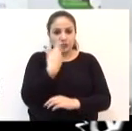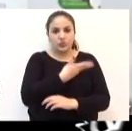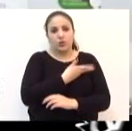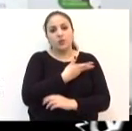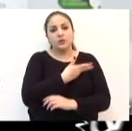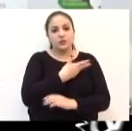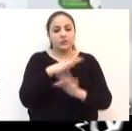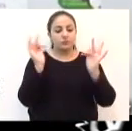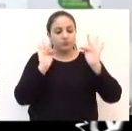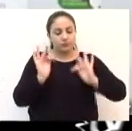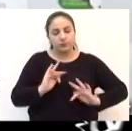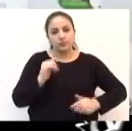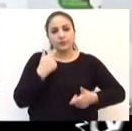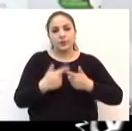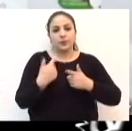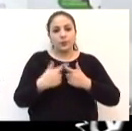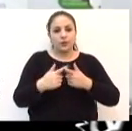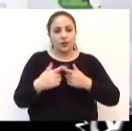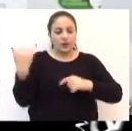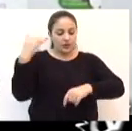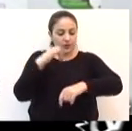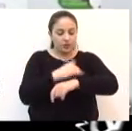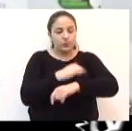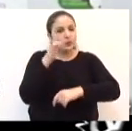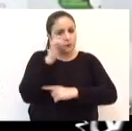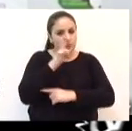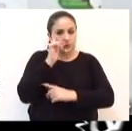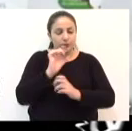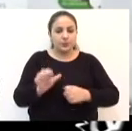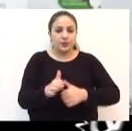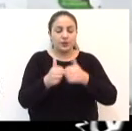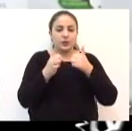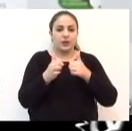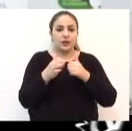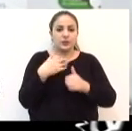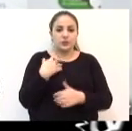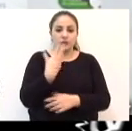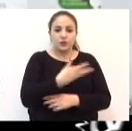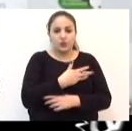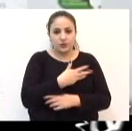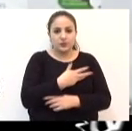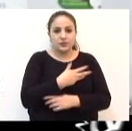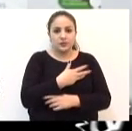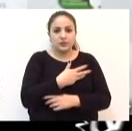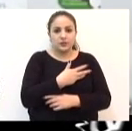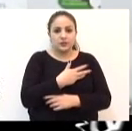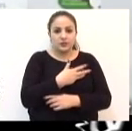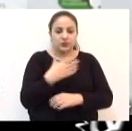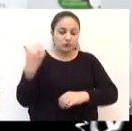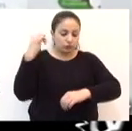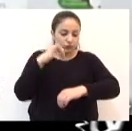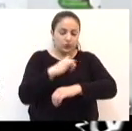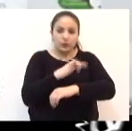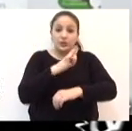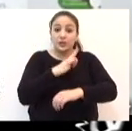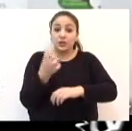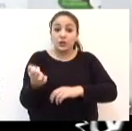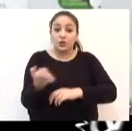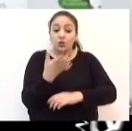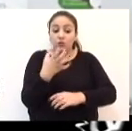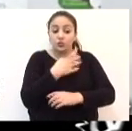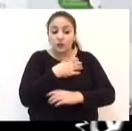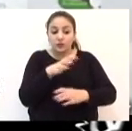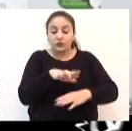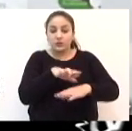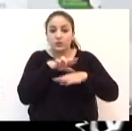contemplados porque o aeroporto vai sair, vai melhorar as nossas rotas, vamos ter novas condições de